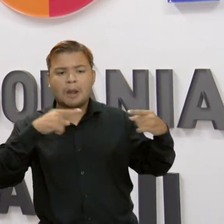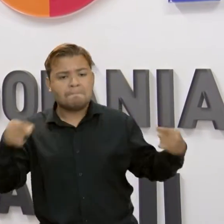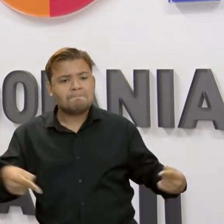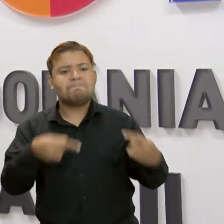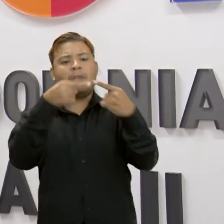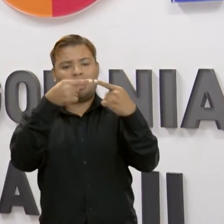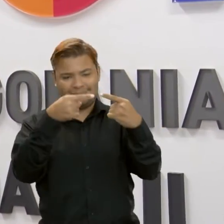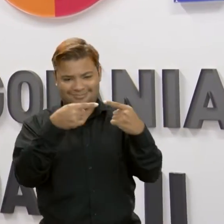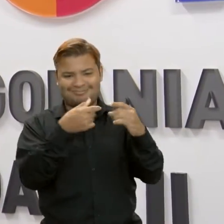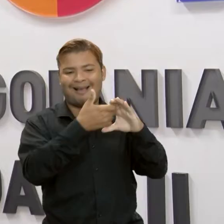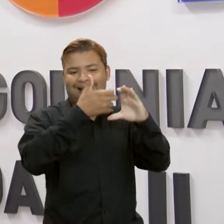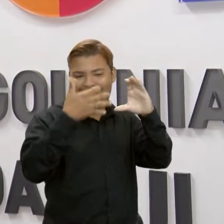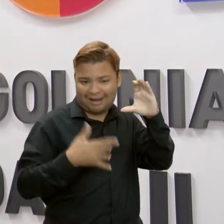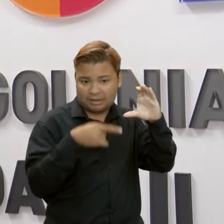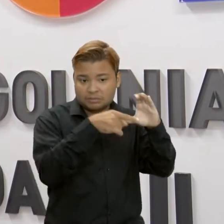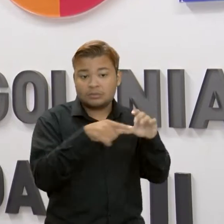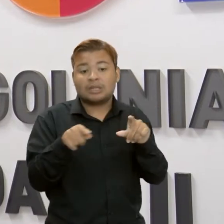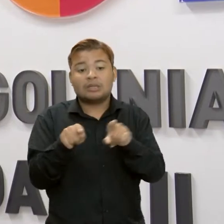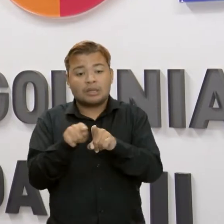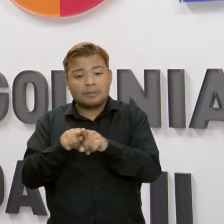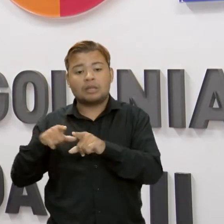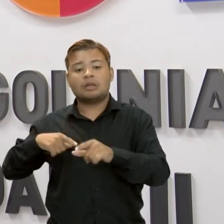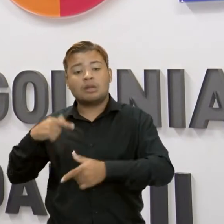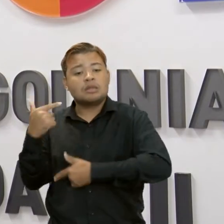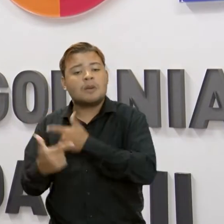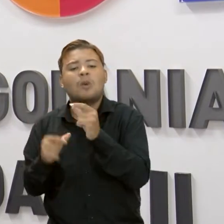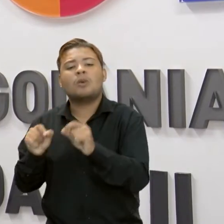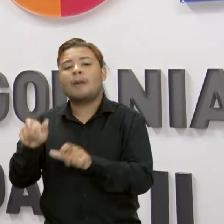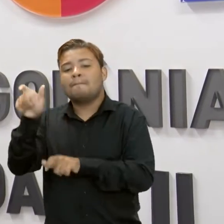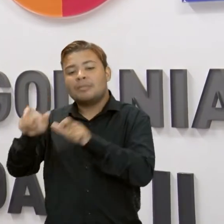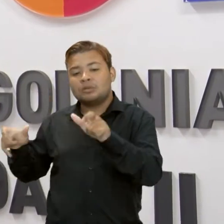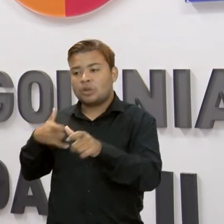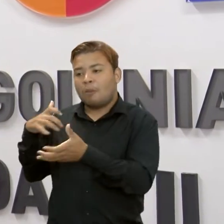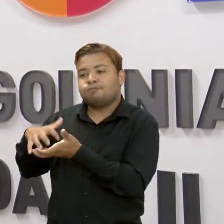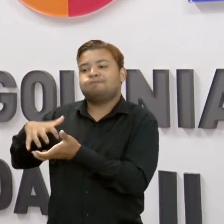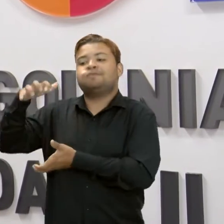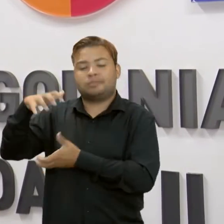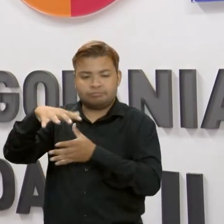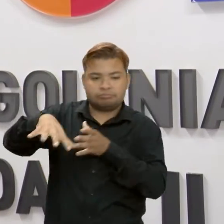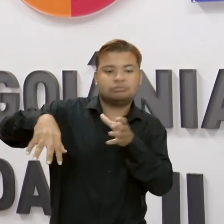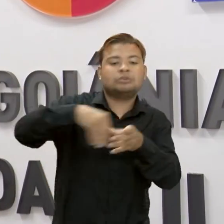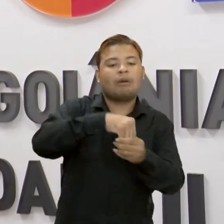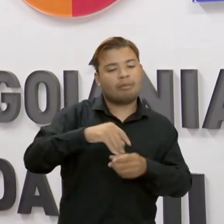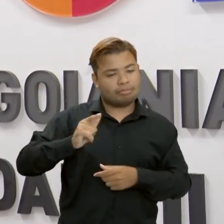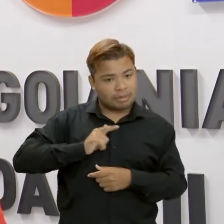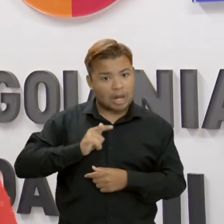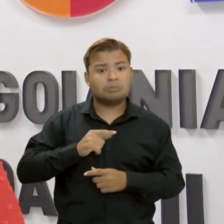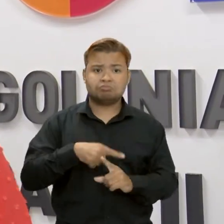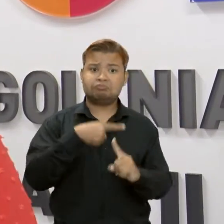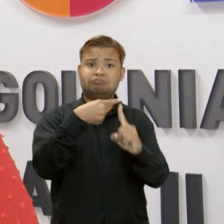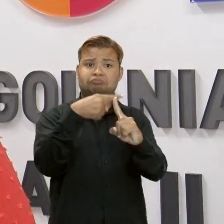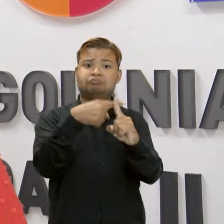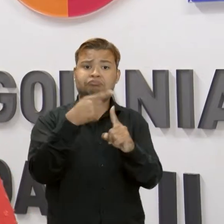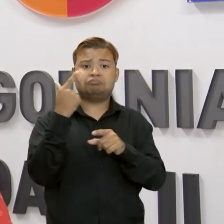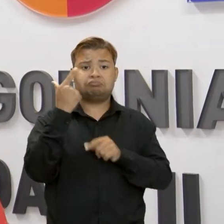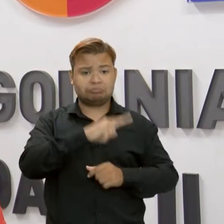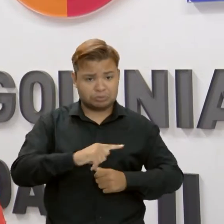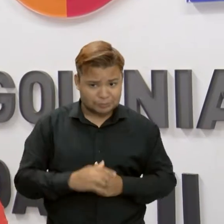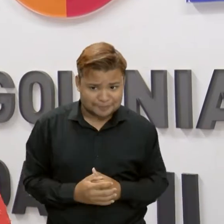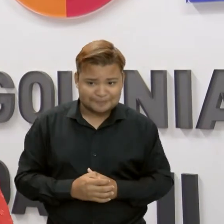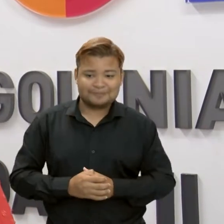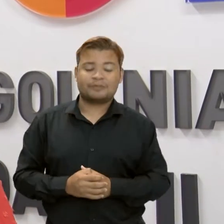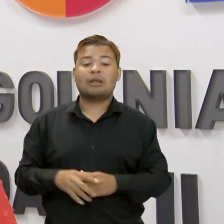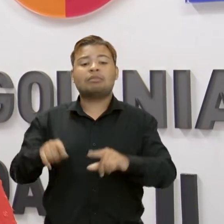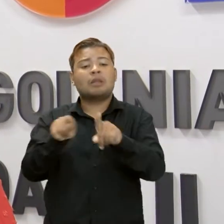critérios e ainda avança que ela trabalha com etariedade. Então, é um ponto muito positivo. Outro ponto